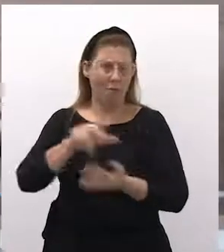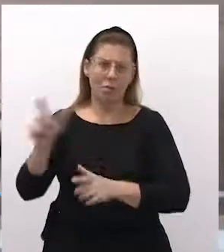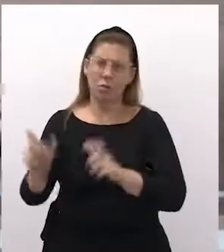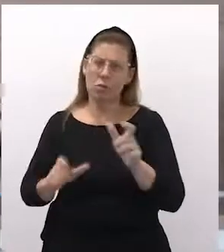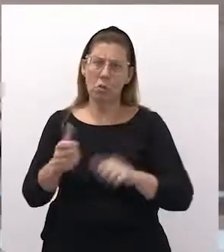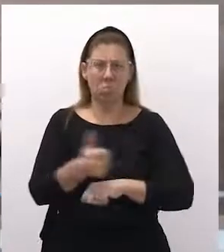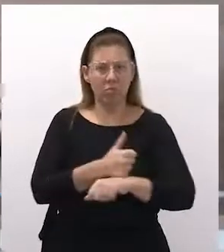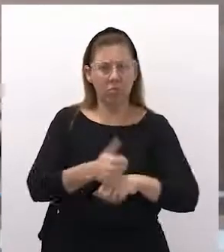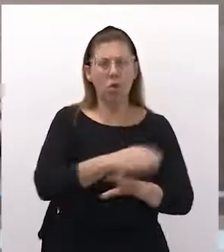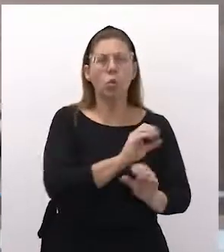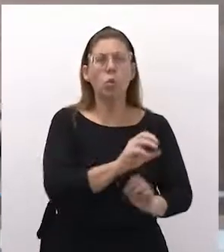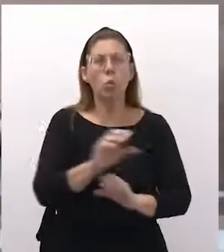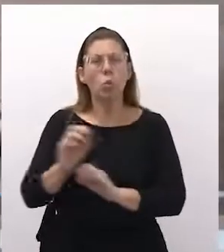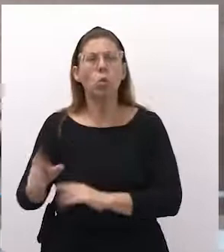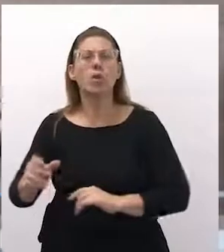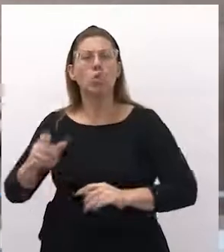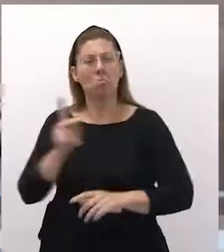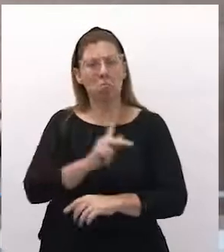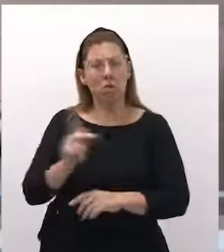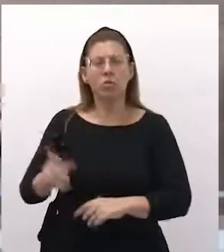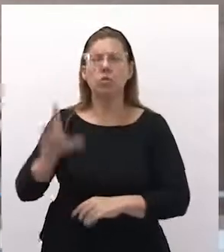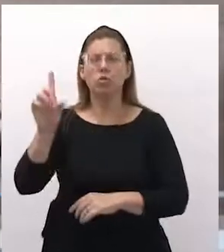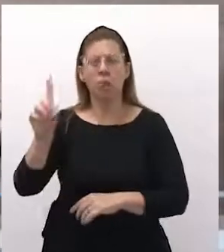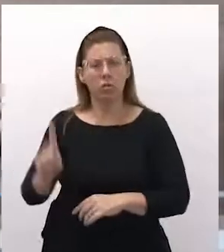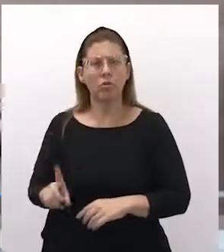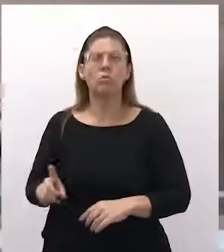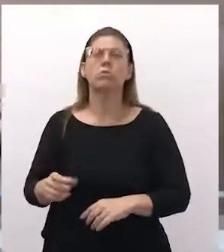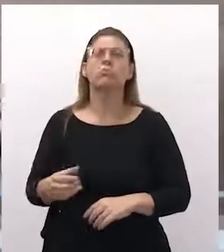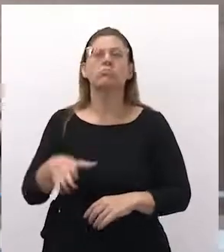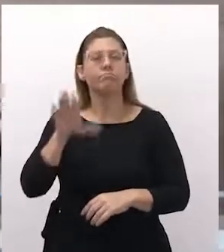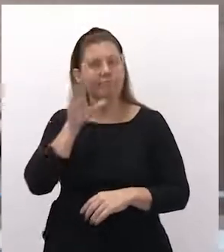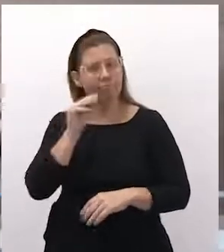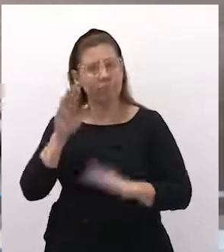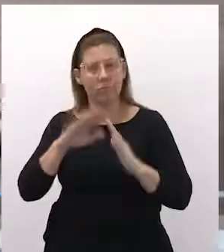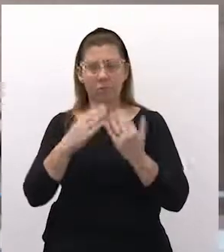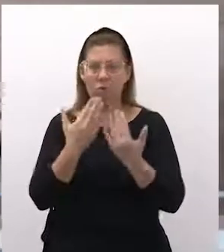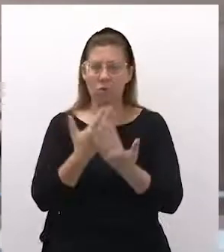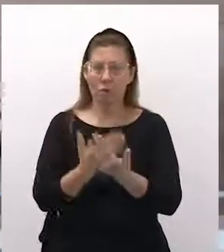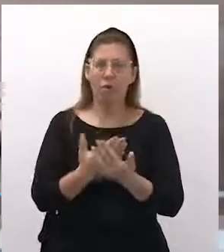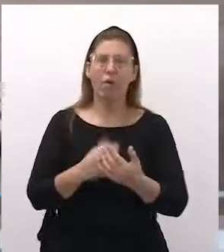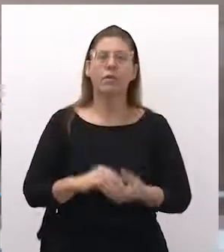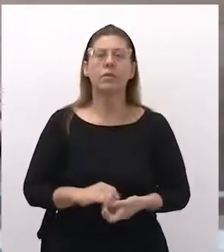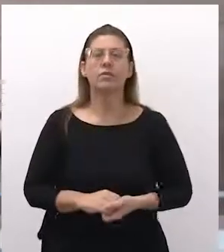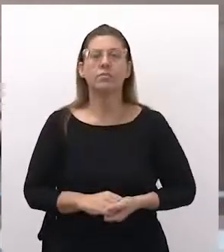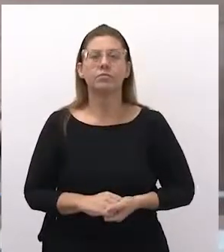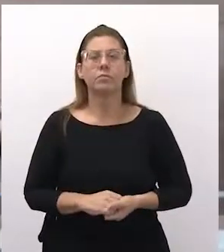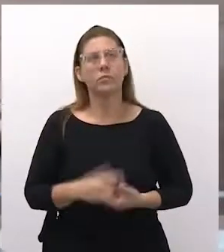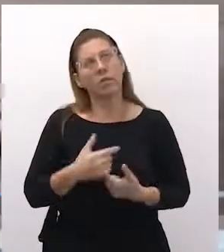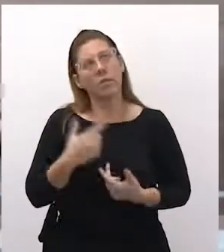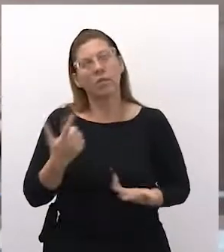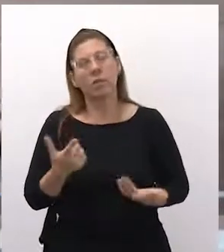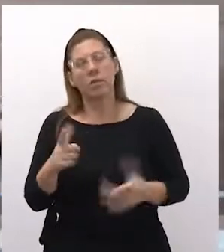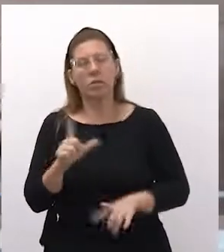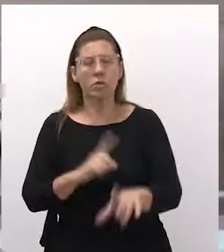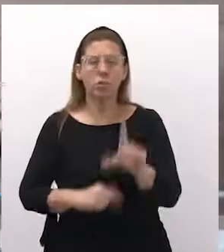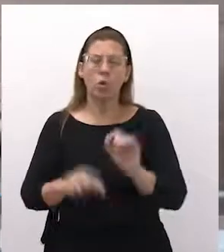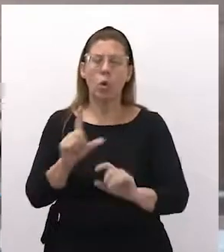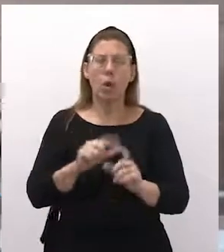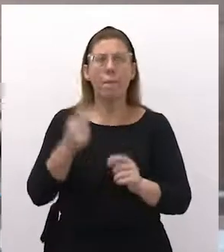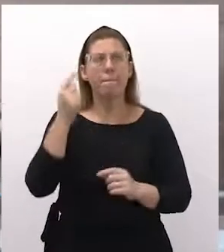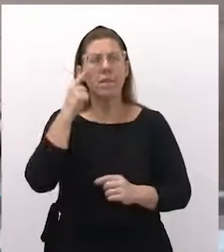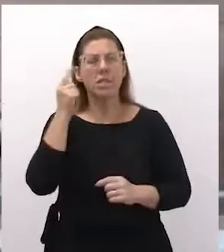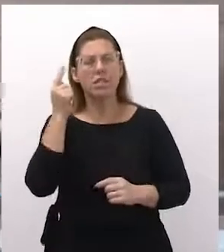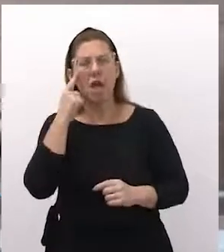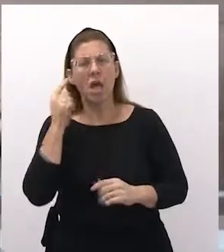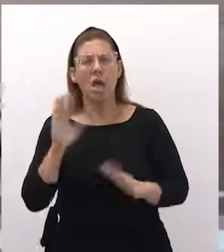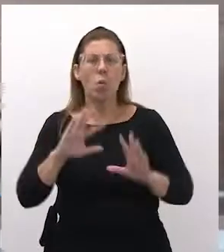profissionais da educação, professores, diretores, funcionários da escola, e eu pensei em